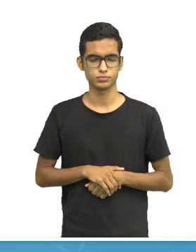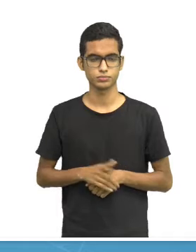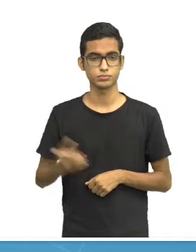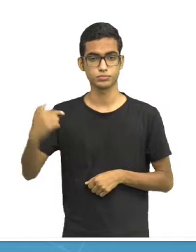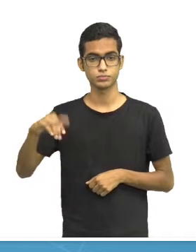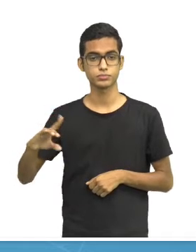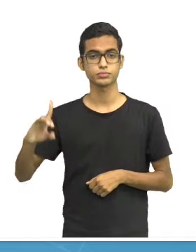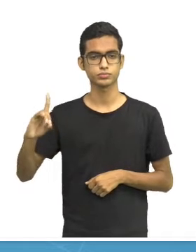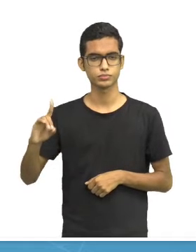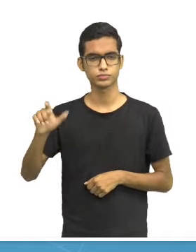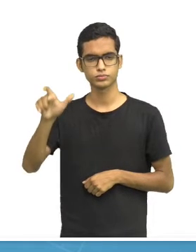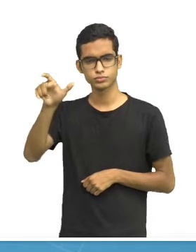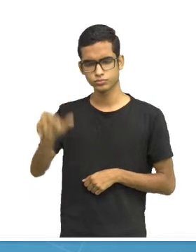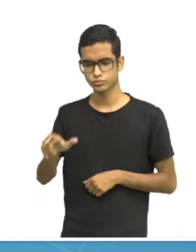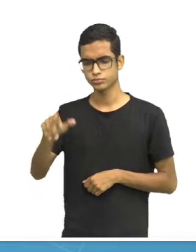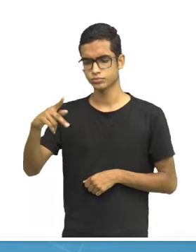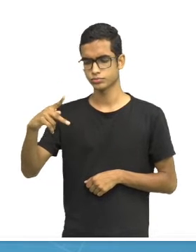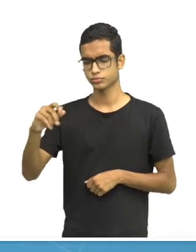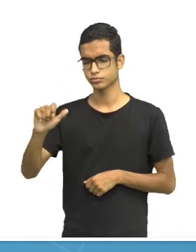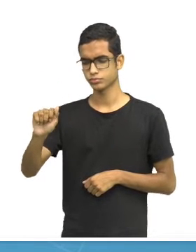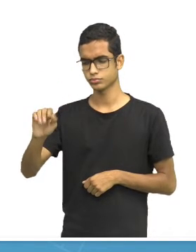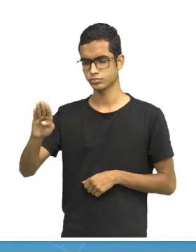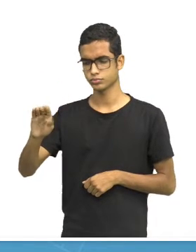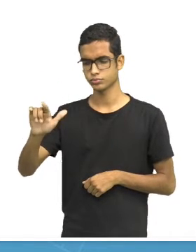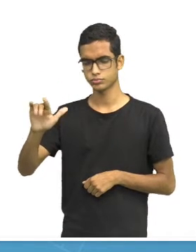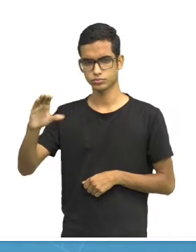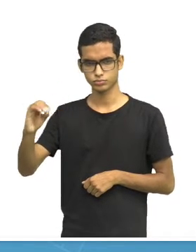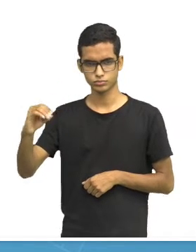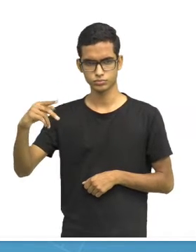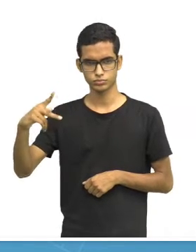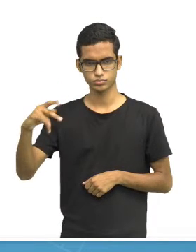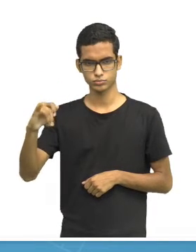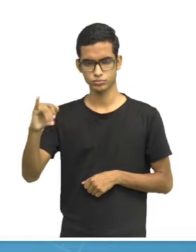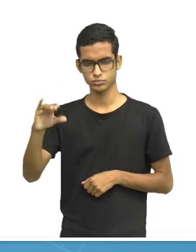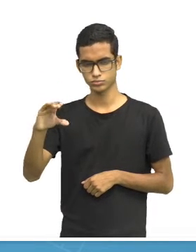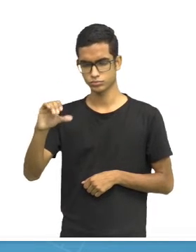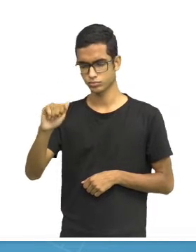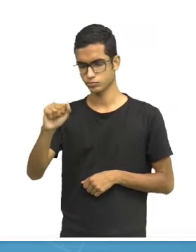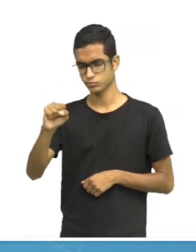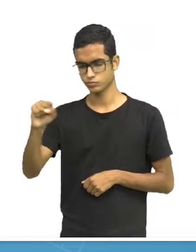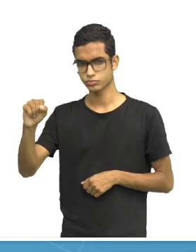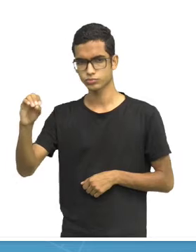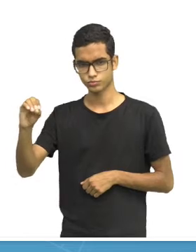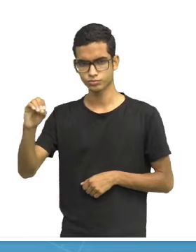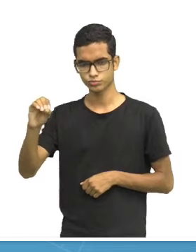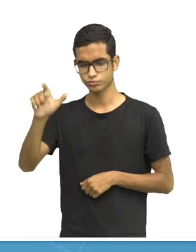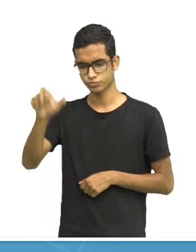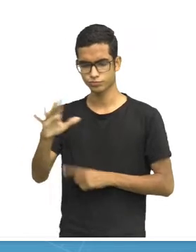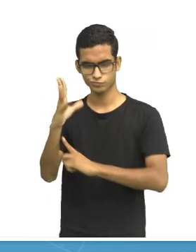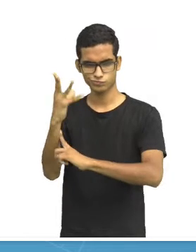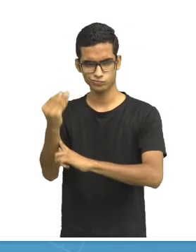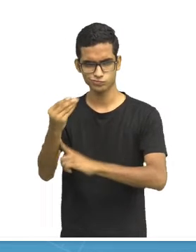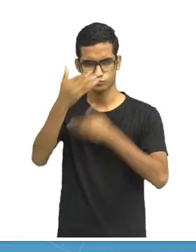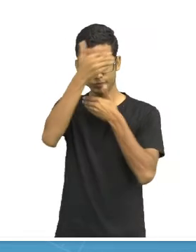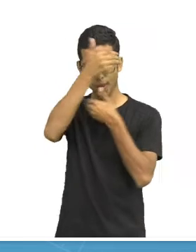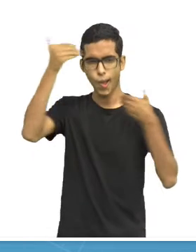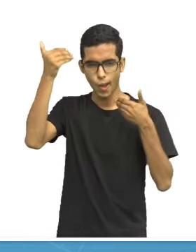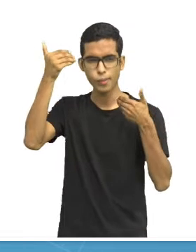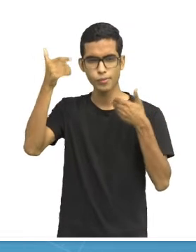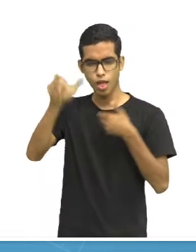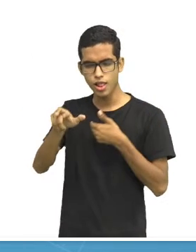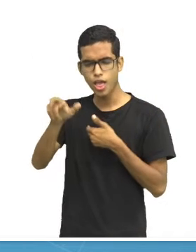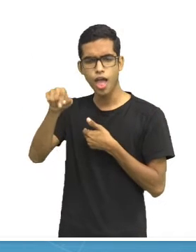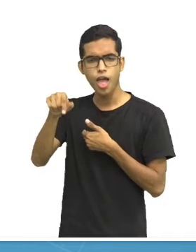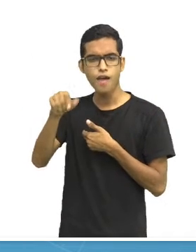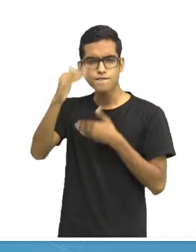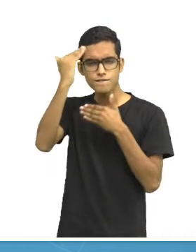ficou mais conhecido mundialmente. Sim, é correto, Pablo Picasso é um ícone do cubismo, né? E também aqui,